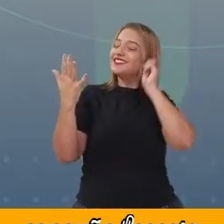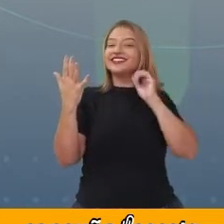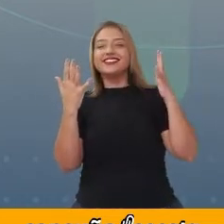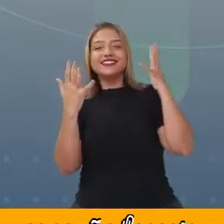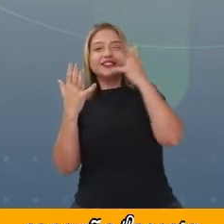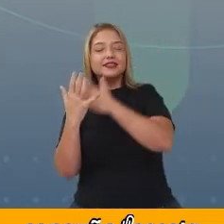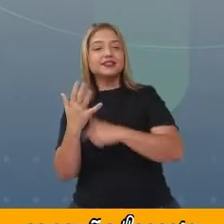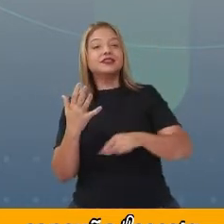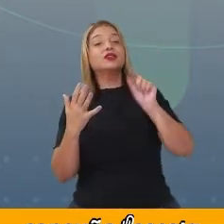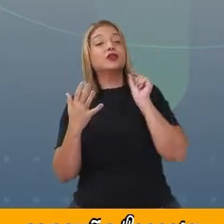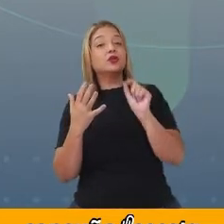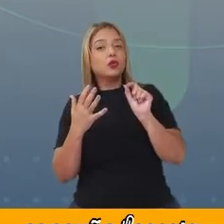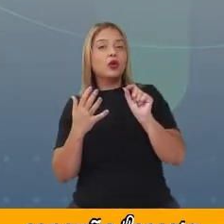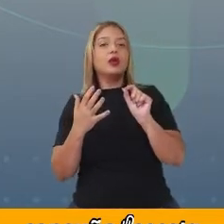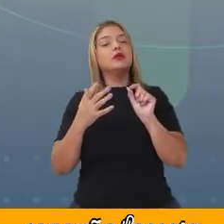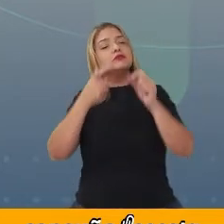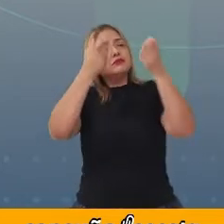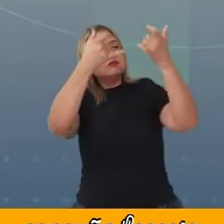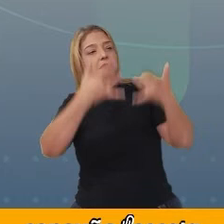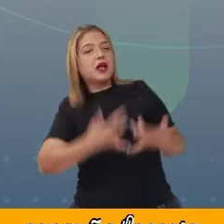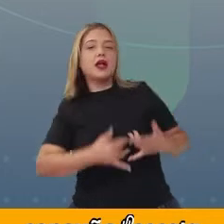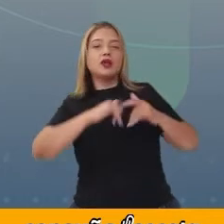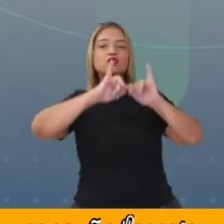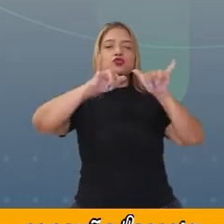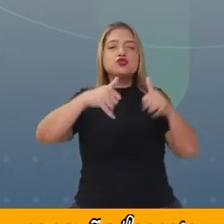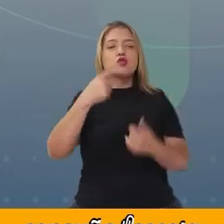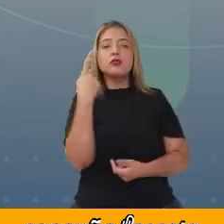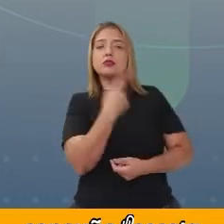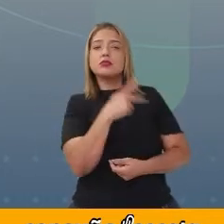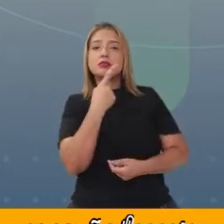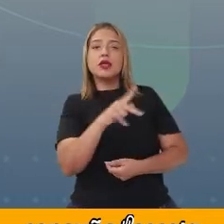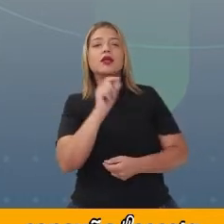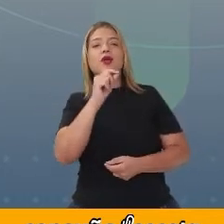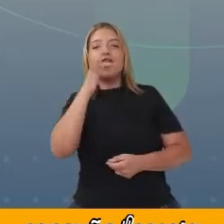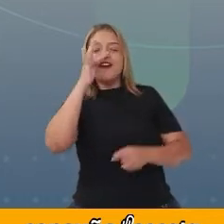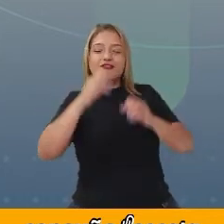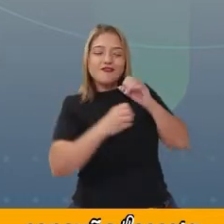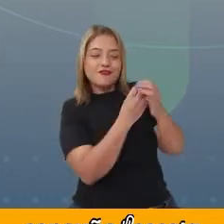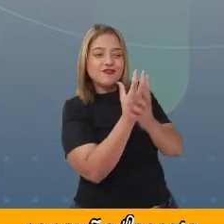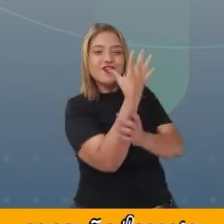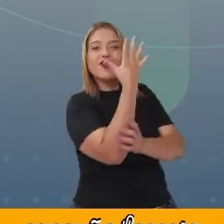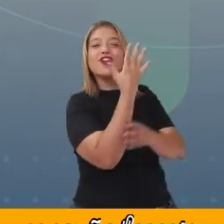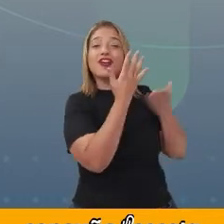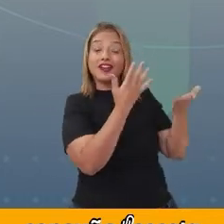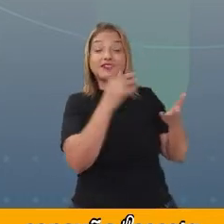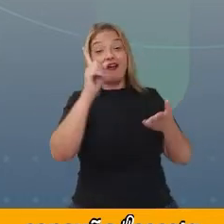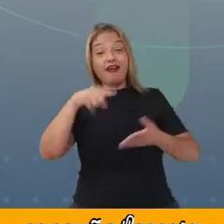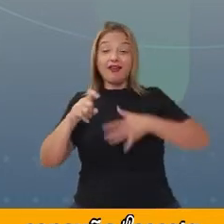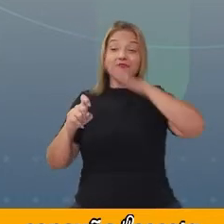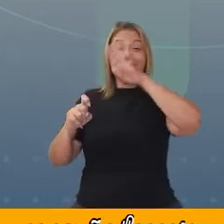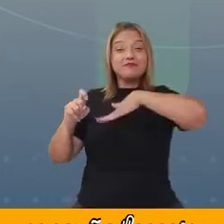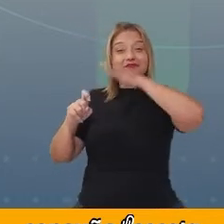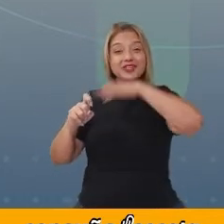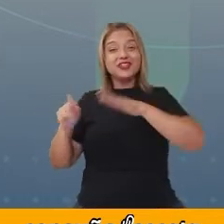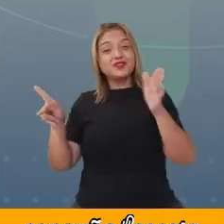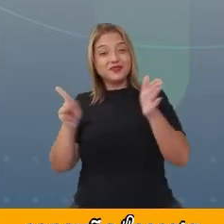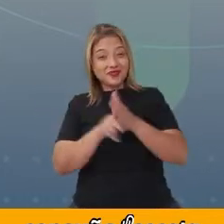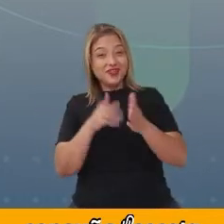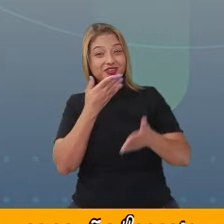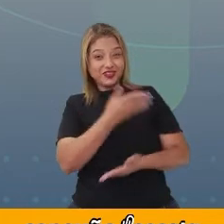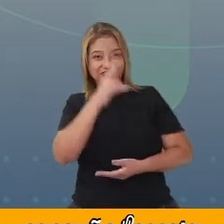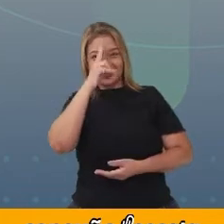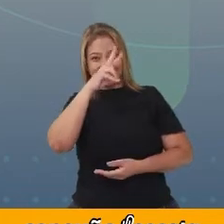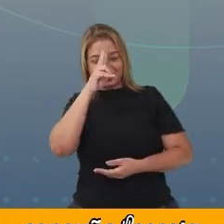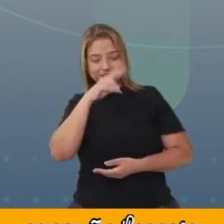explicar o surgimento dessa flor, o mito de Eco também, né? Vamos então retomar um pouquinho dessa história